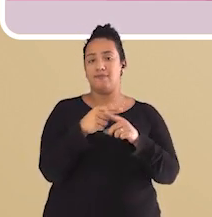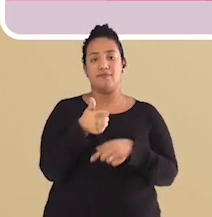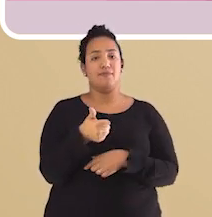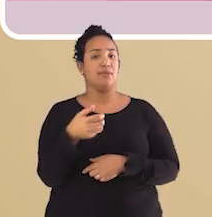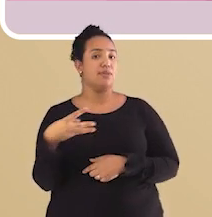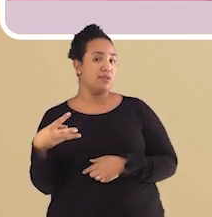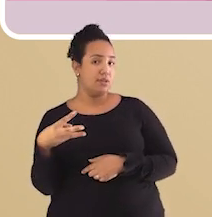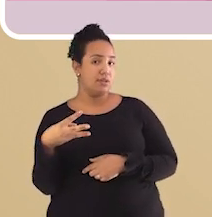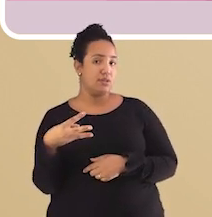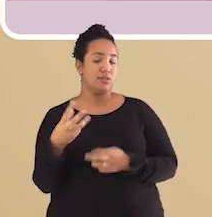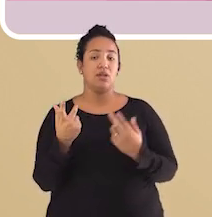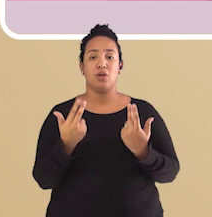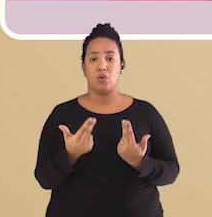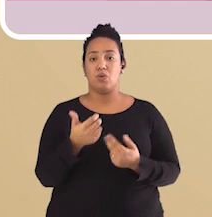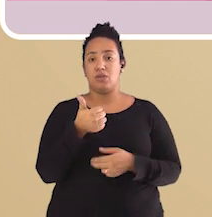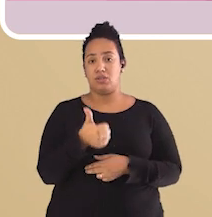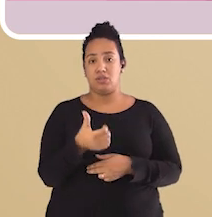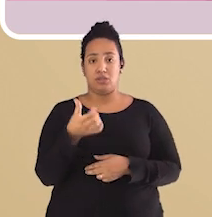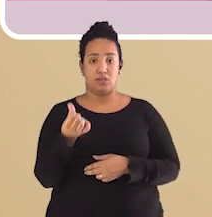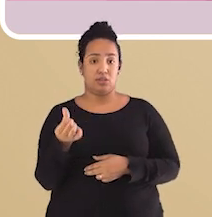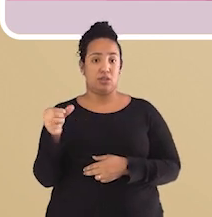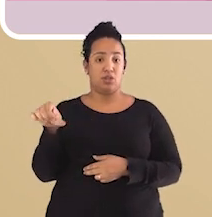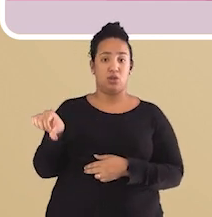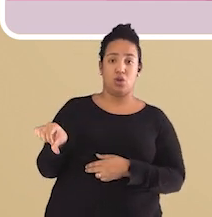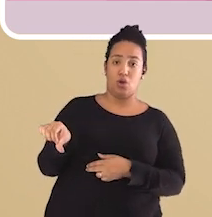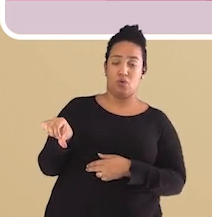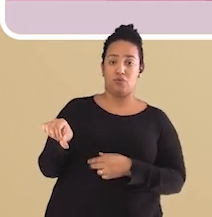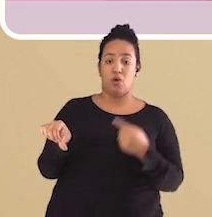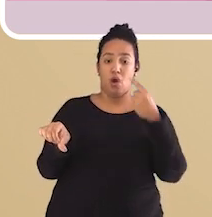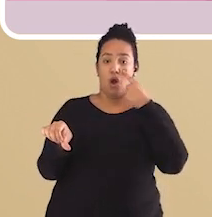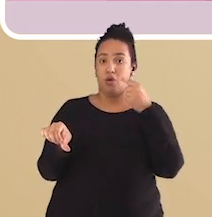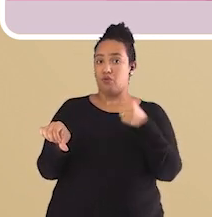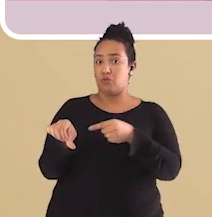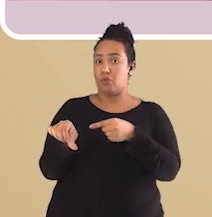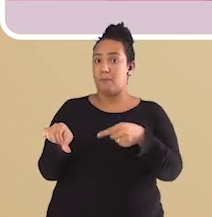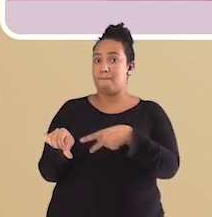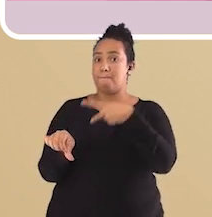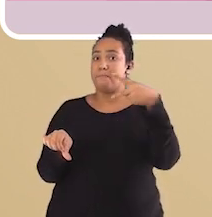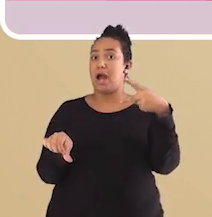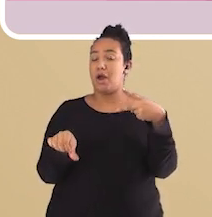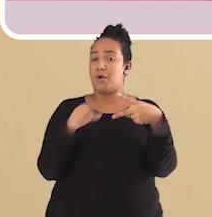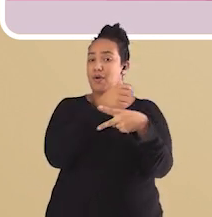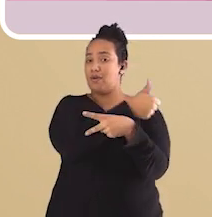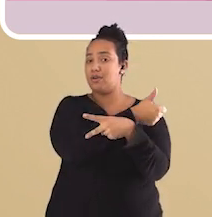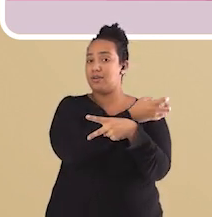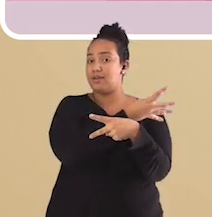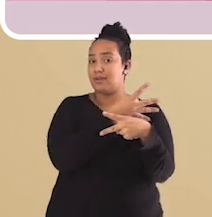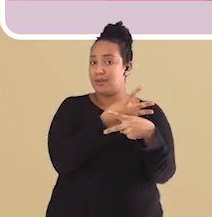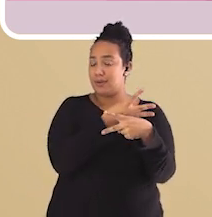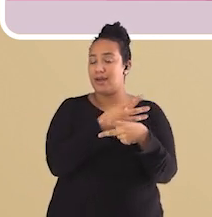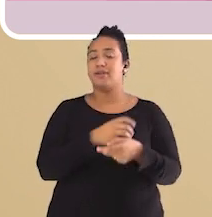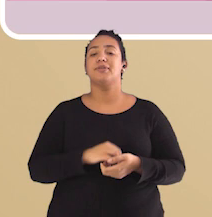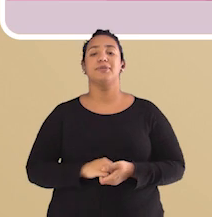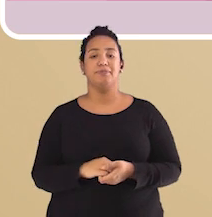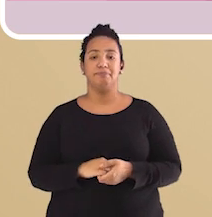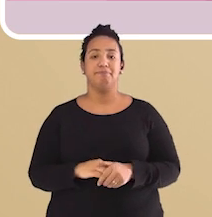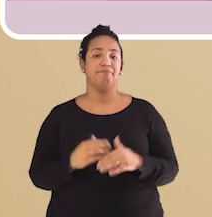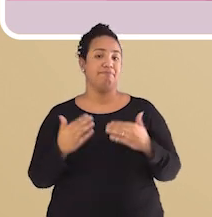vezes 13 é igual a 169. Agora encontramos um número que é maior que